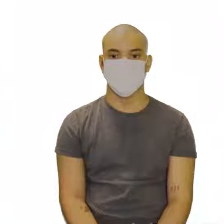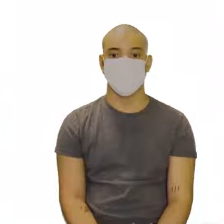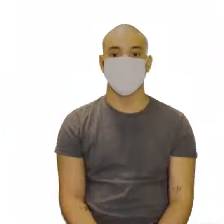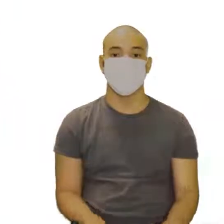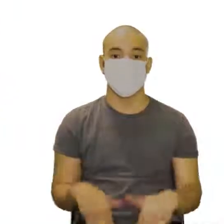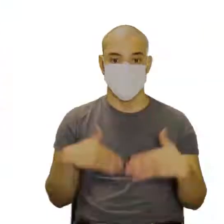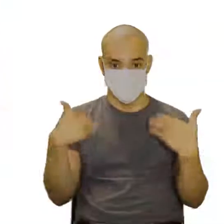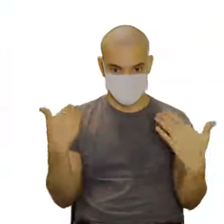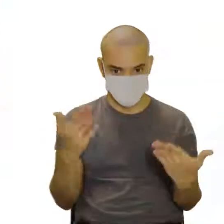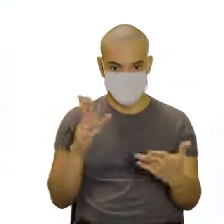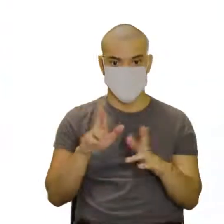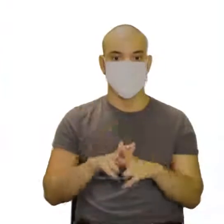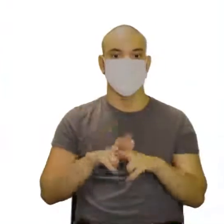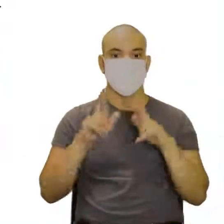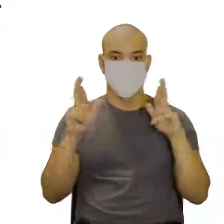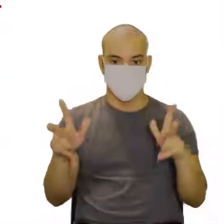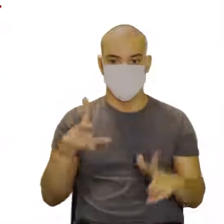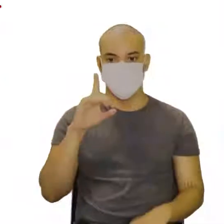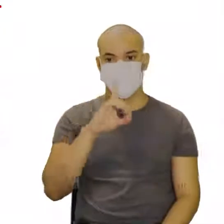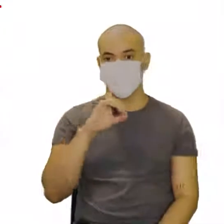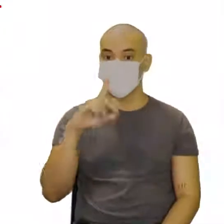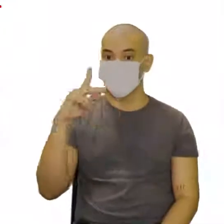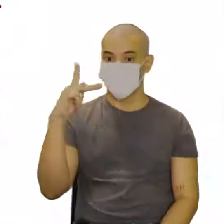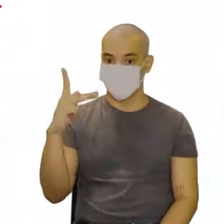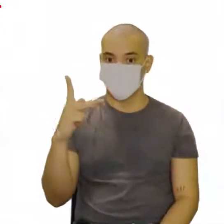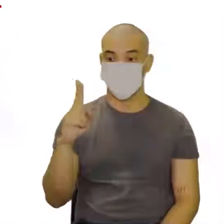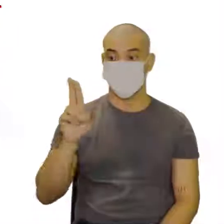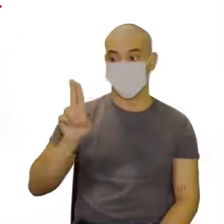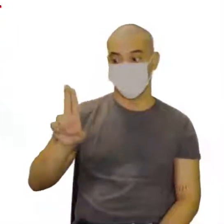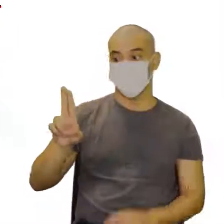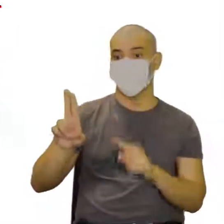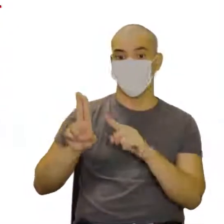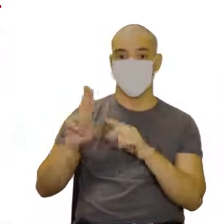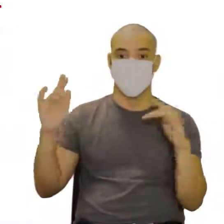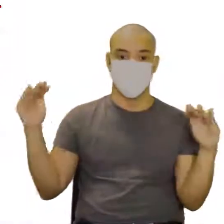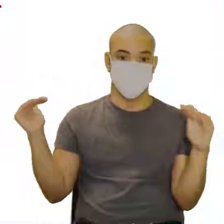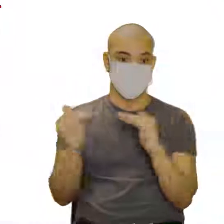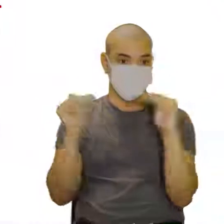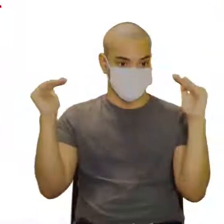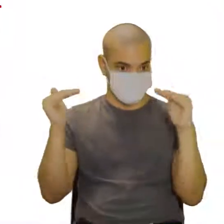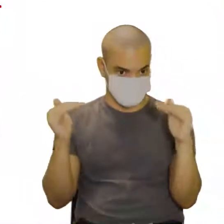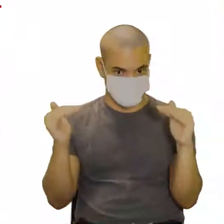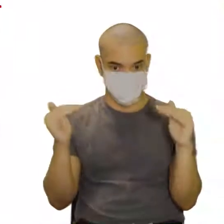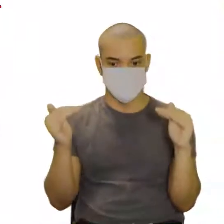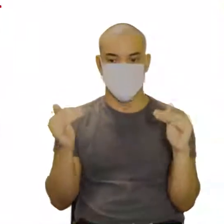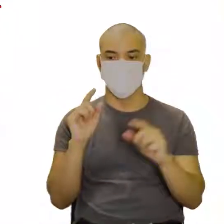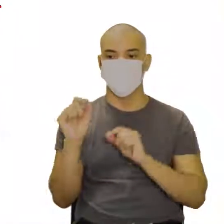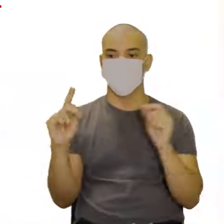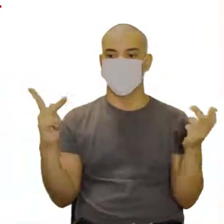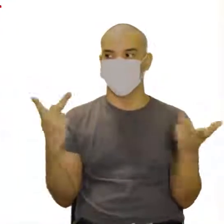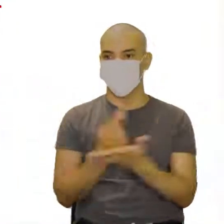Quando essa diferença de potencial se igualar à força eletromotriz